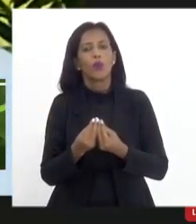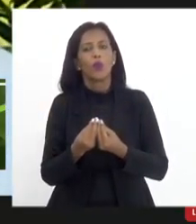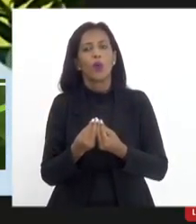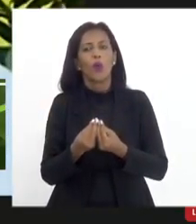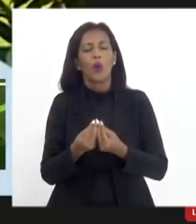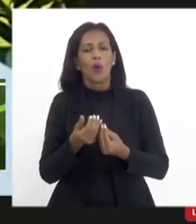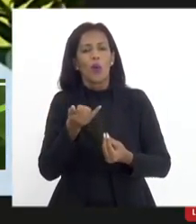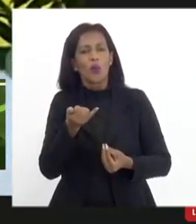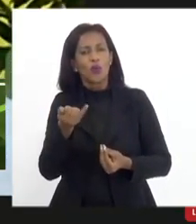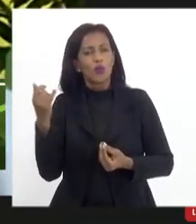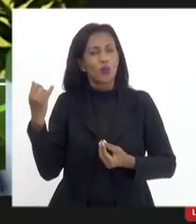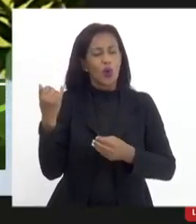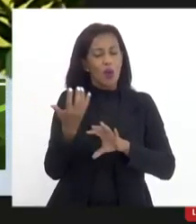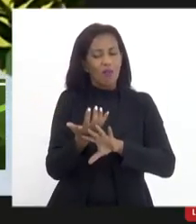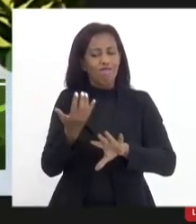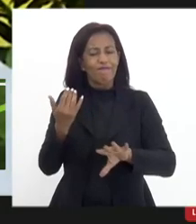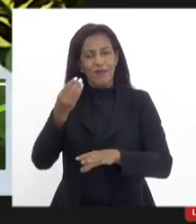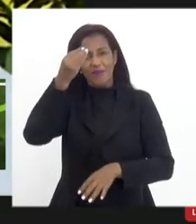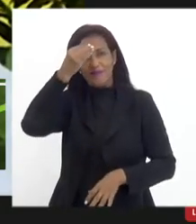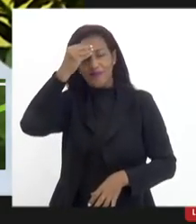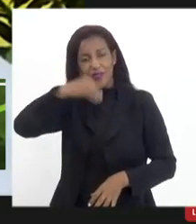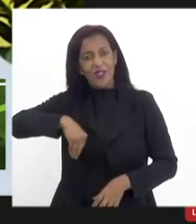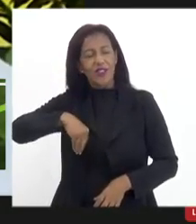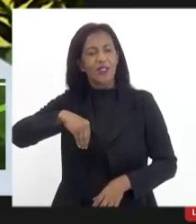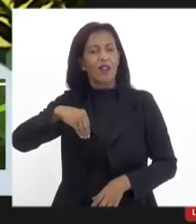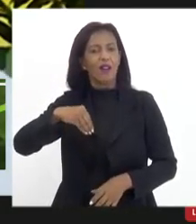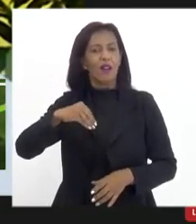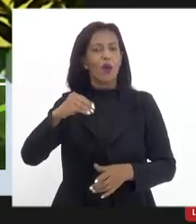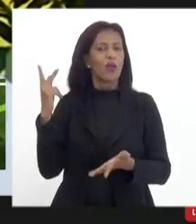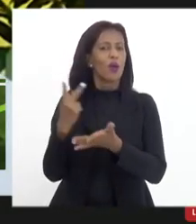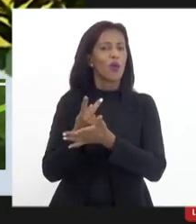exíguo com relação ao que acontecia pelo menos 10 anos atrás.